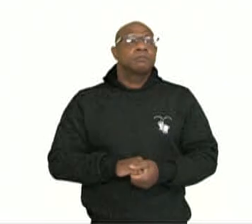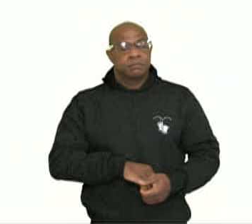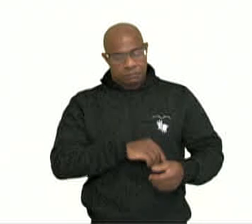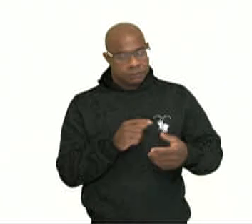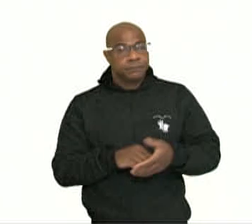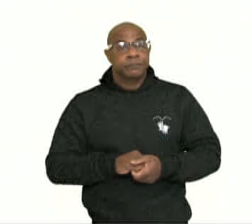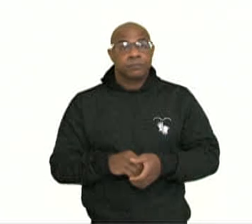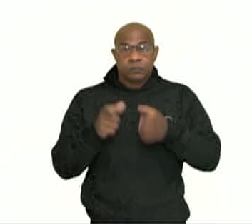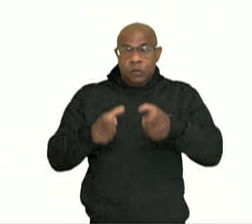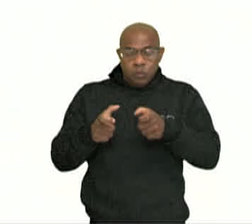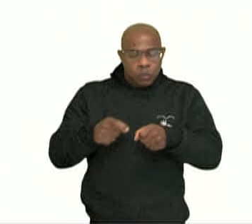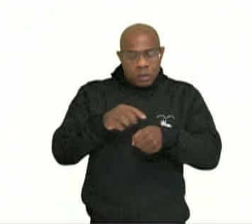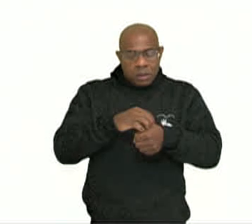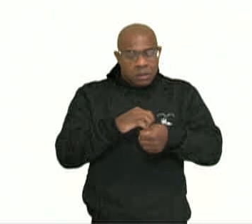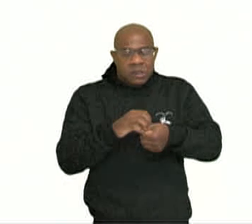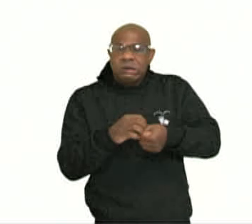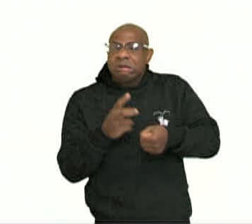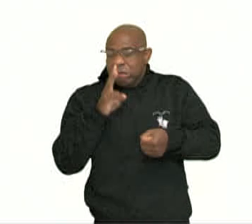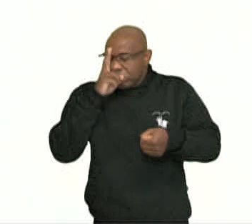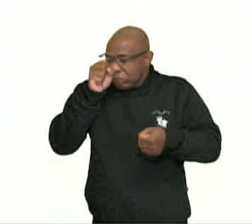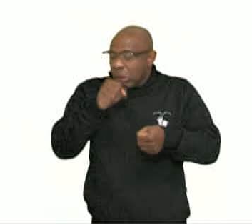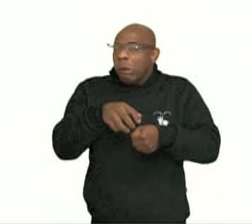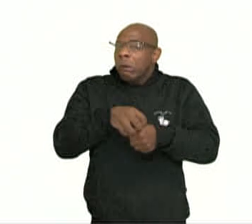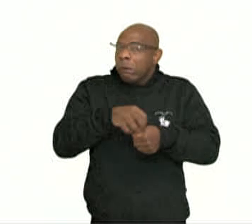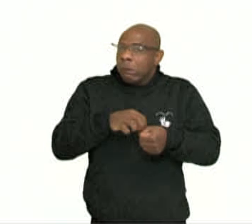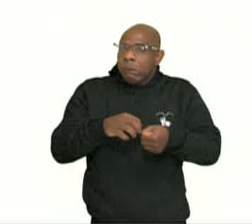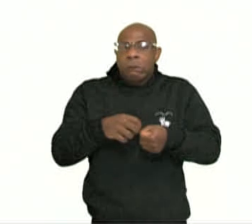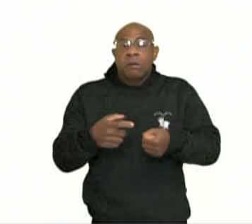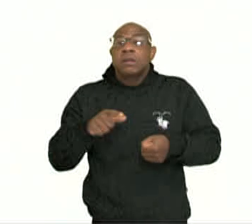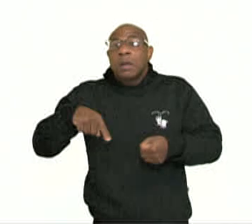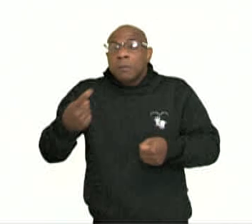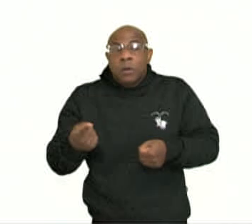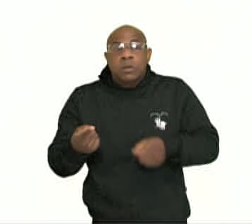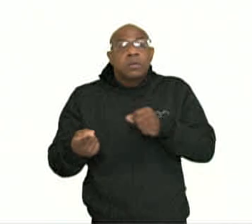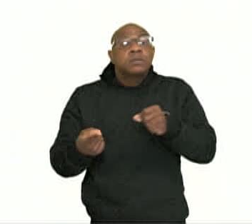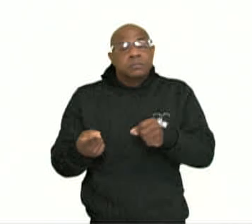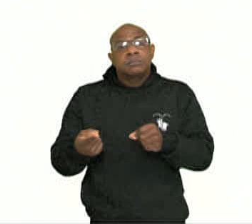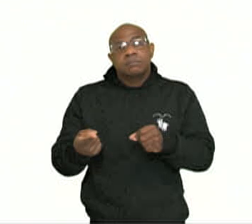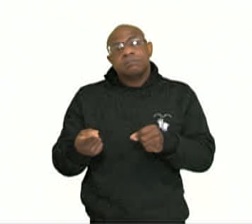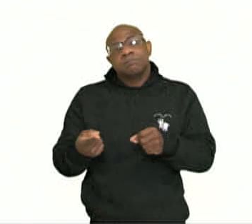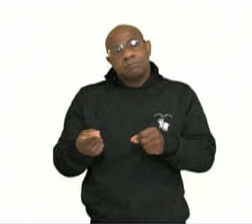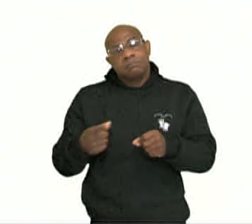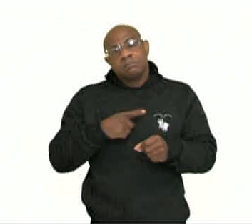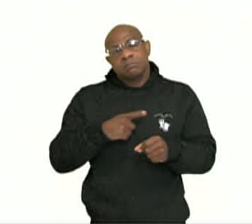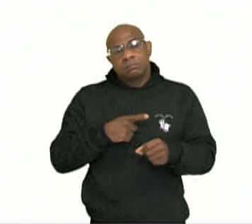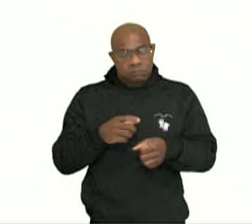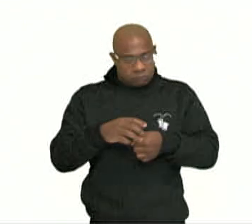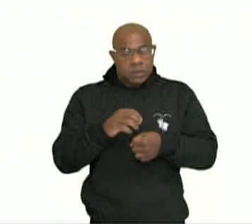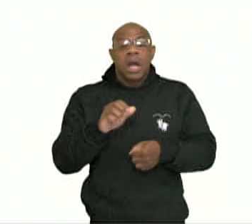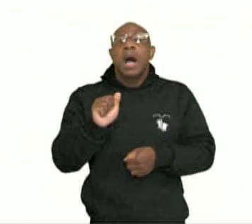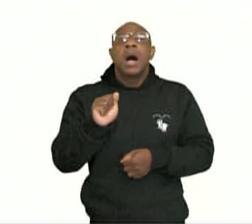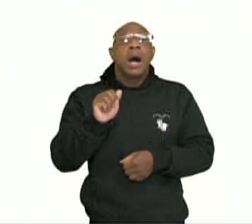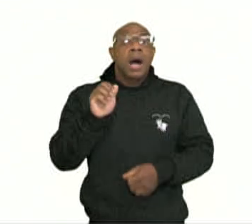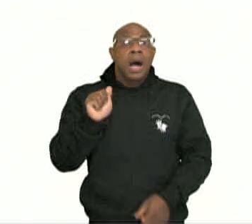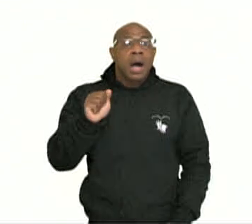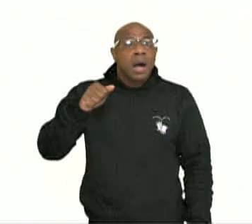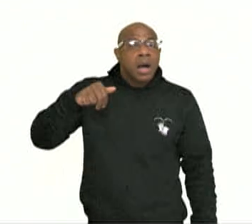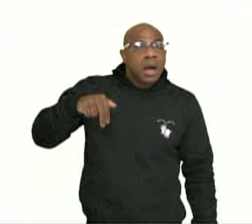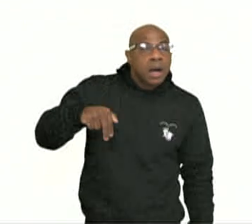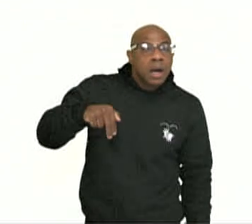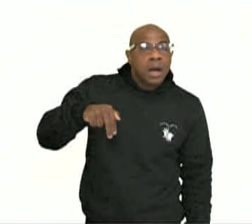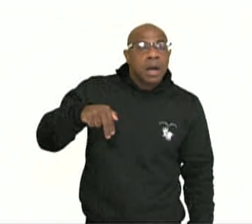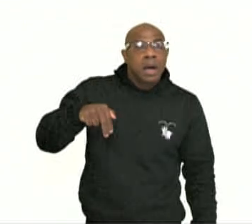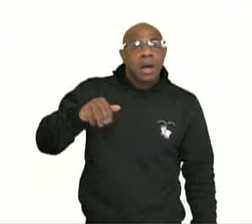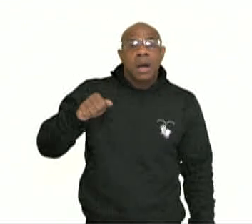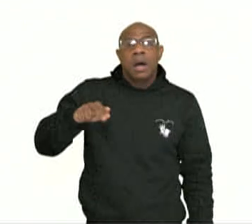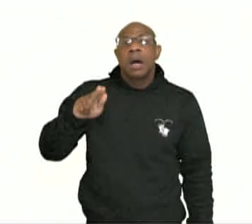região apresenta coceira intensa e o paciente, após coçar, então, no caso, o ânus, né, a parte